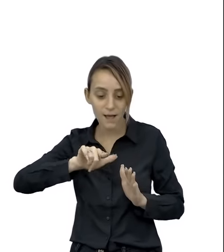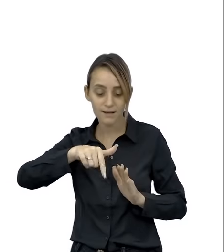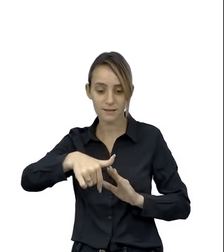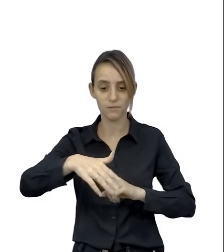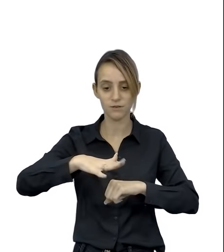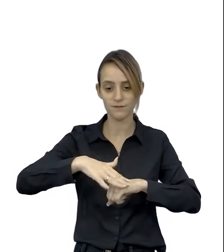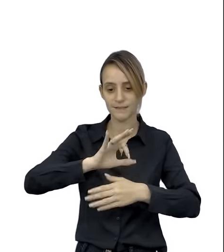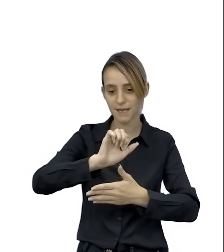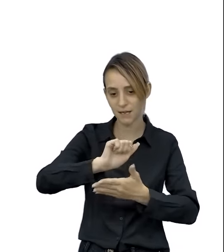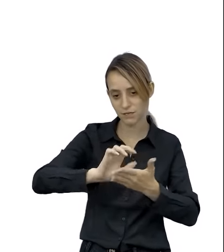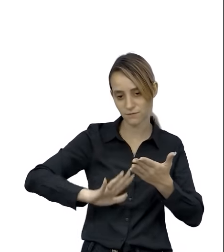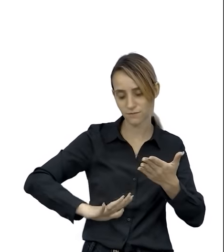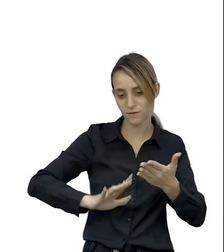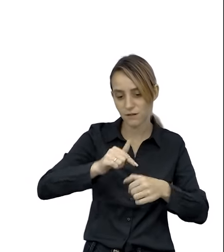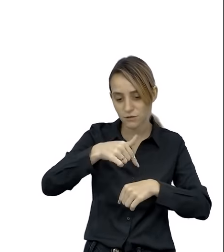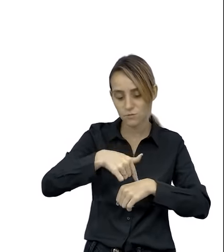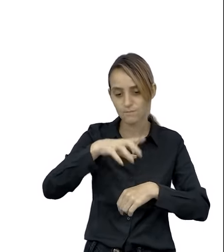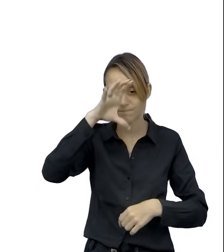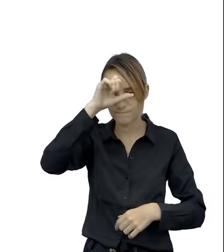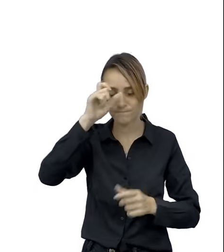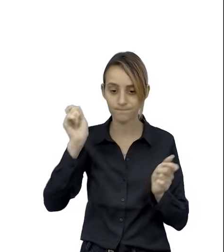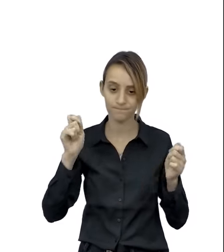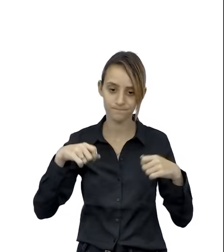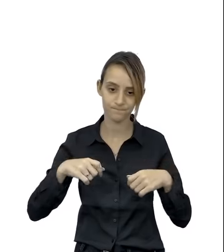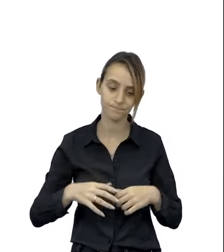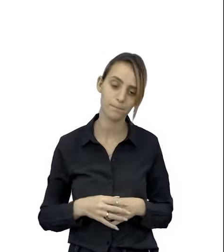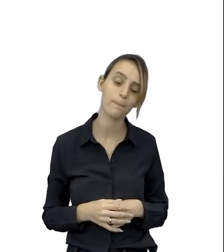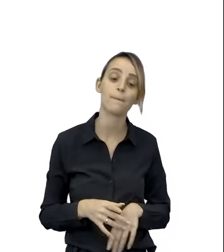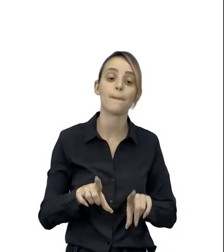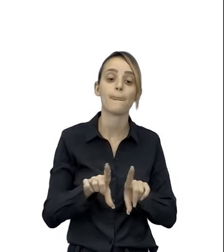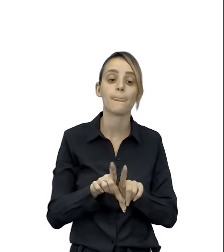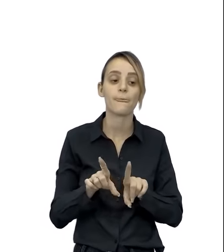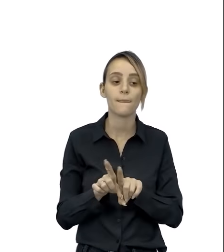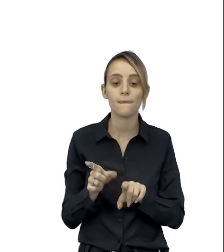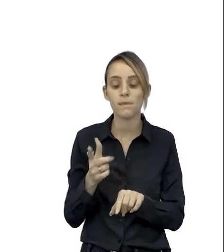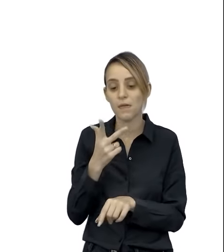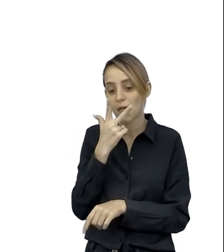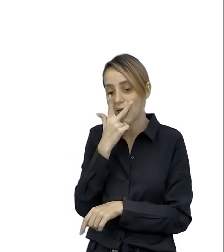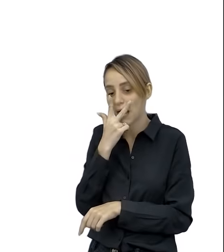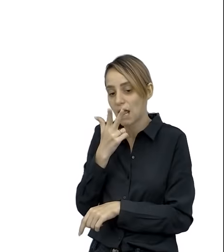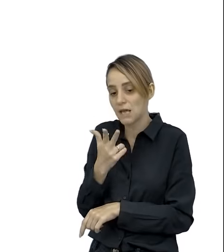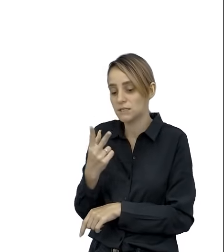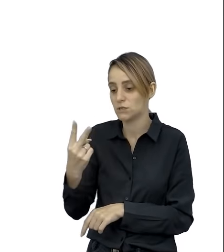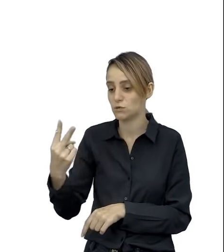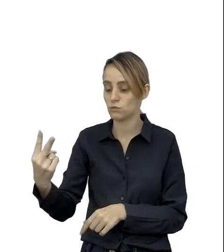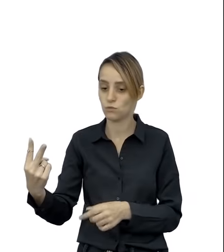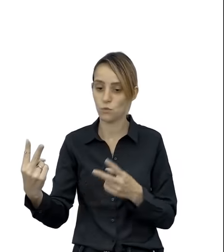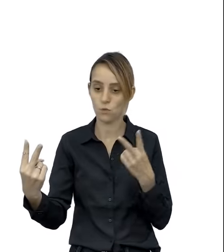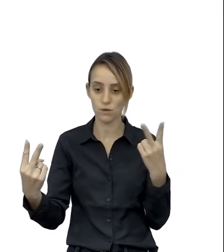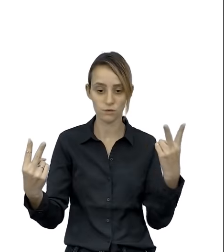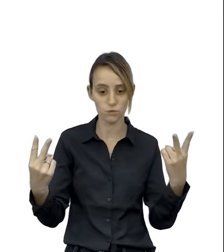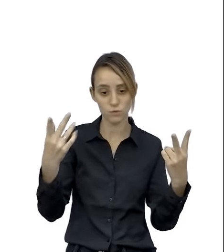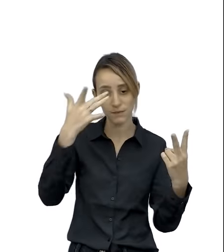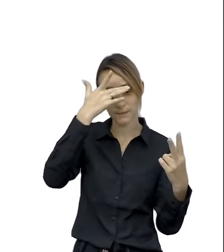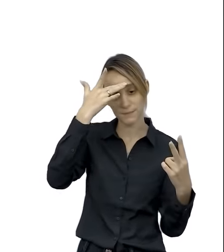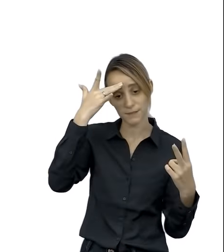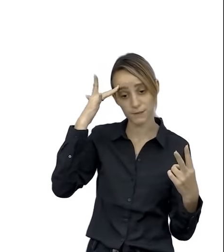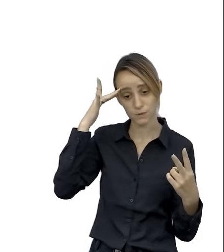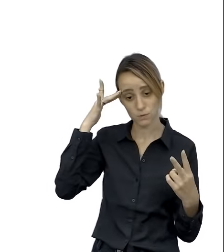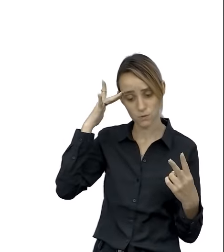um momento de aprendizado. Outro aspecto, estão em dupla, uma atividade para ser realizada em dupla. A